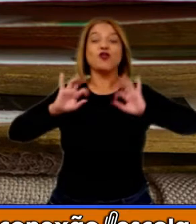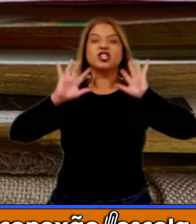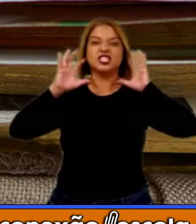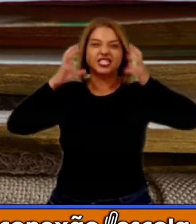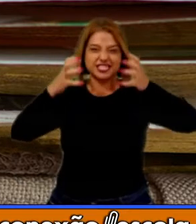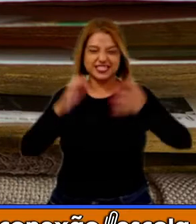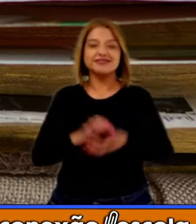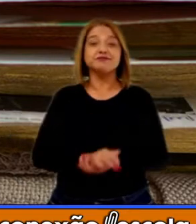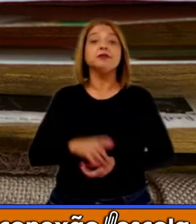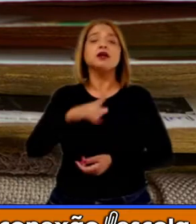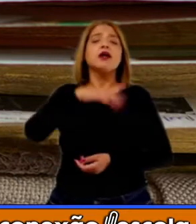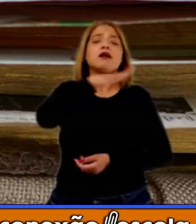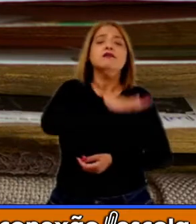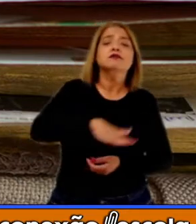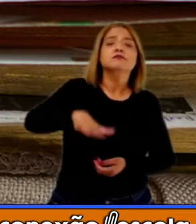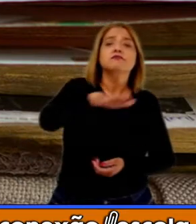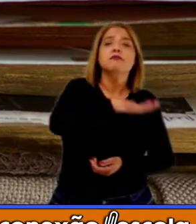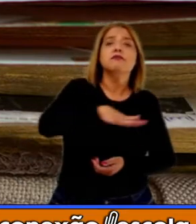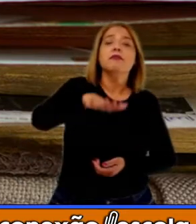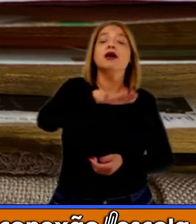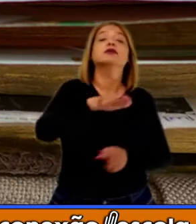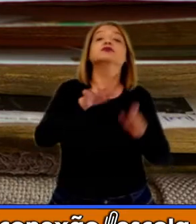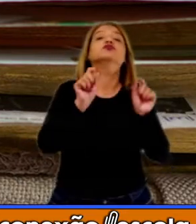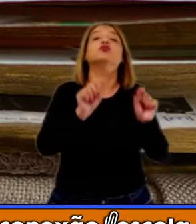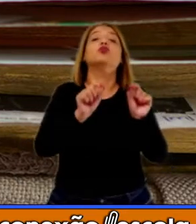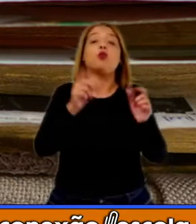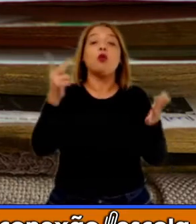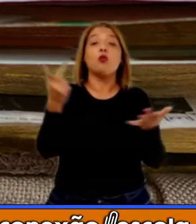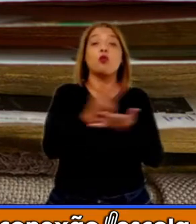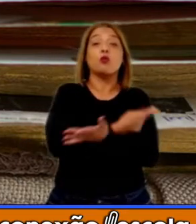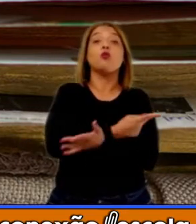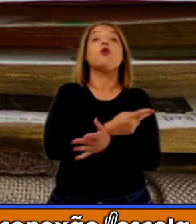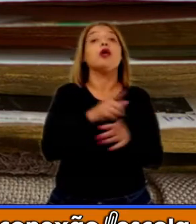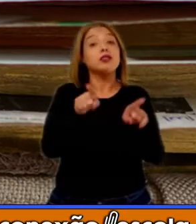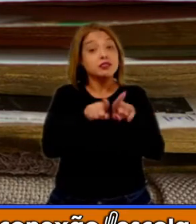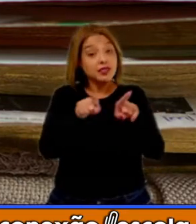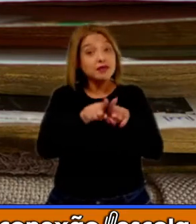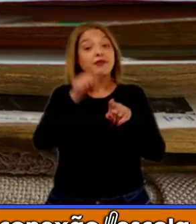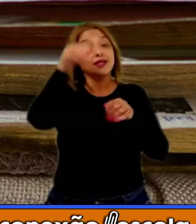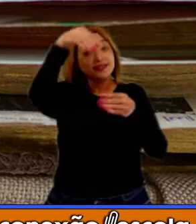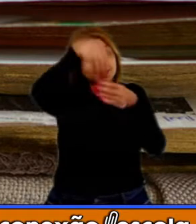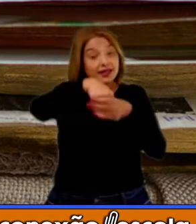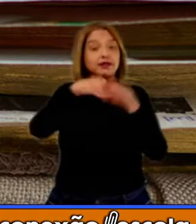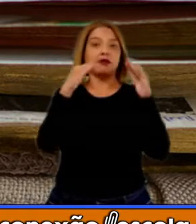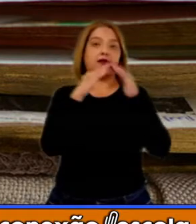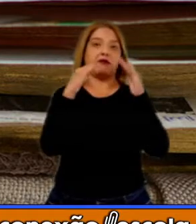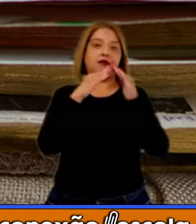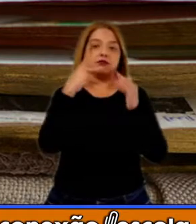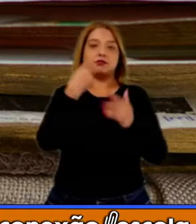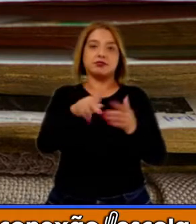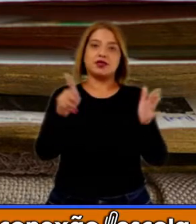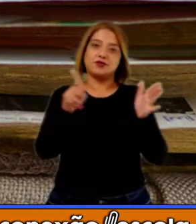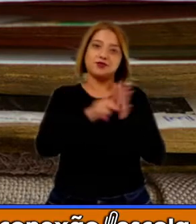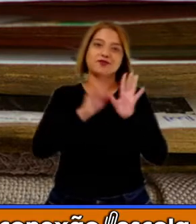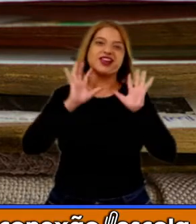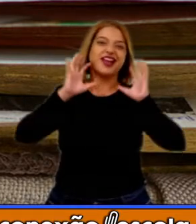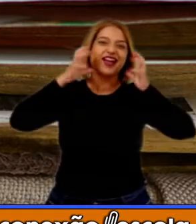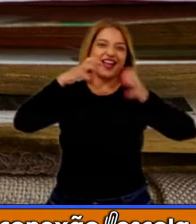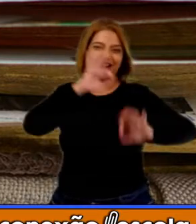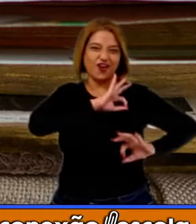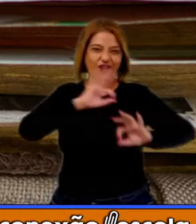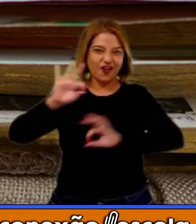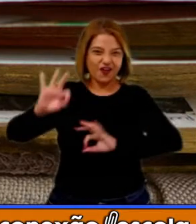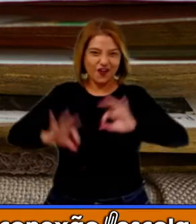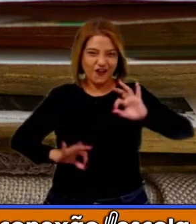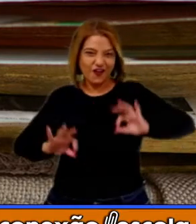espaço, aonde nós vimos, ele está ocorrendo também lá na casa da Dona Onça. Nós temos o